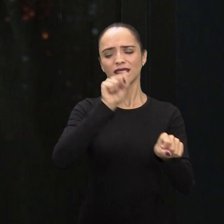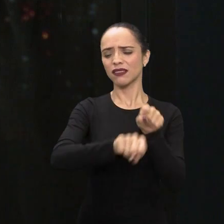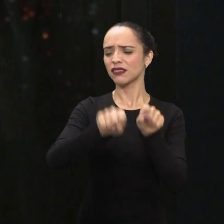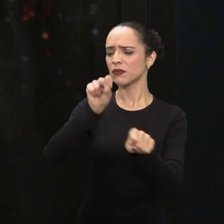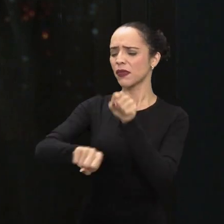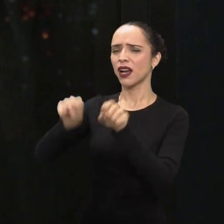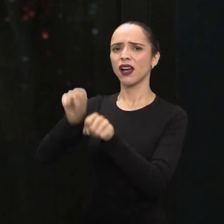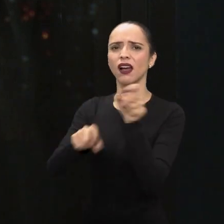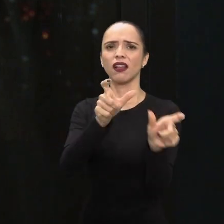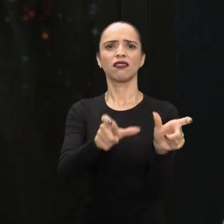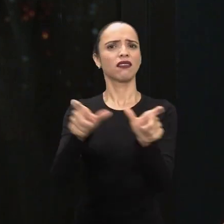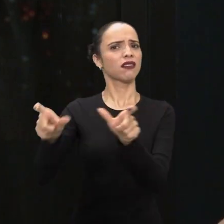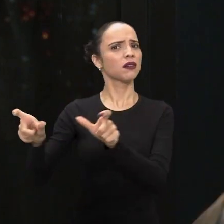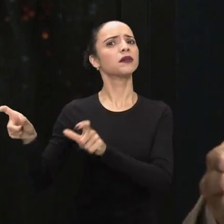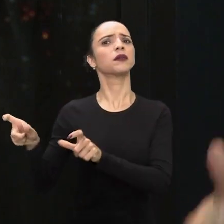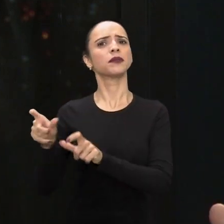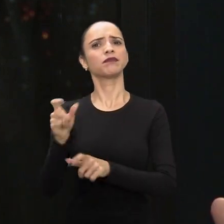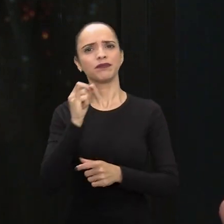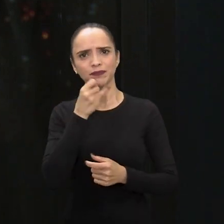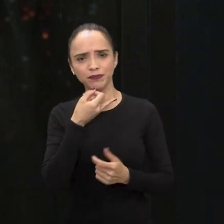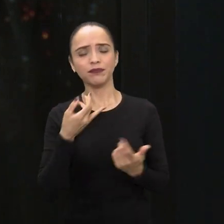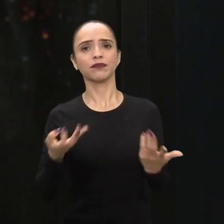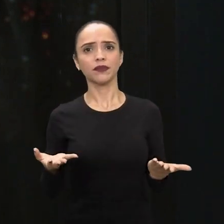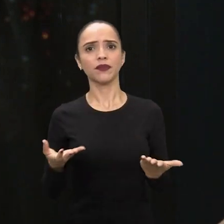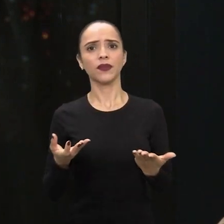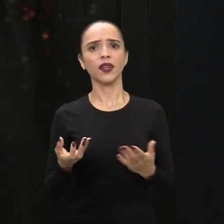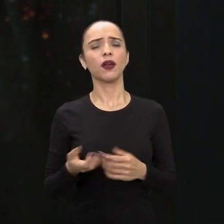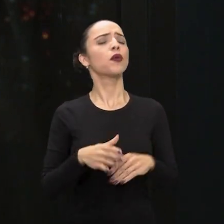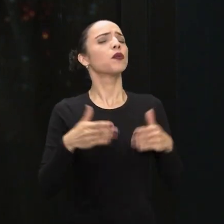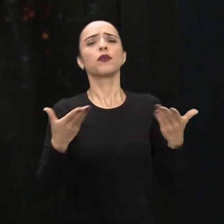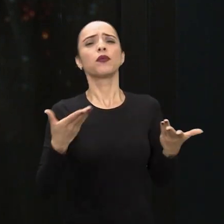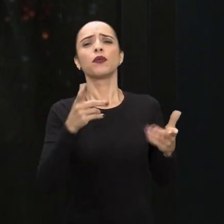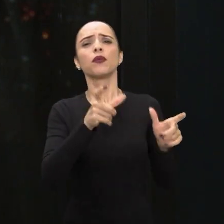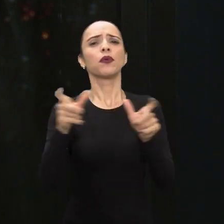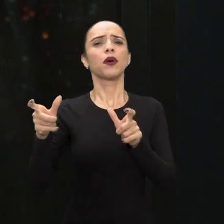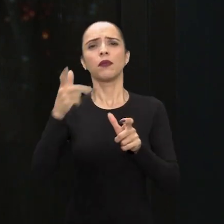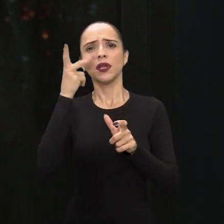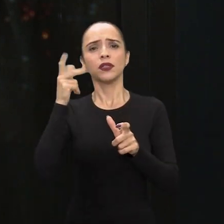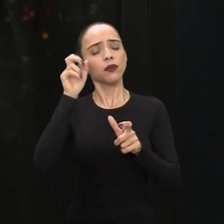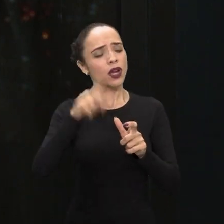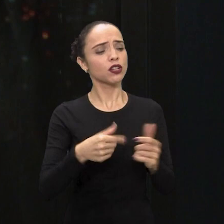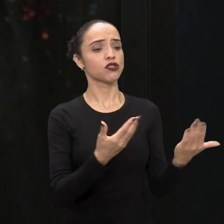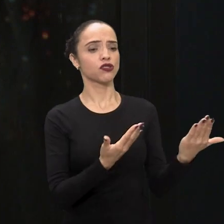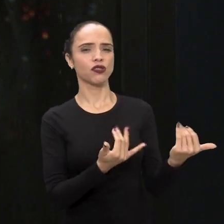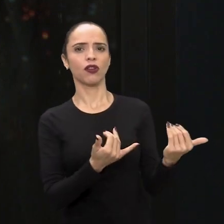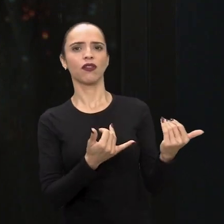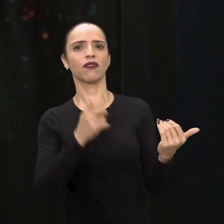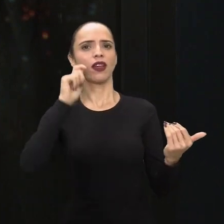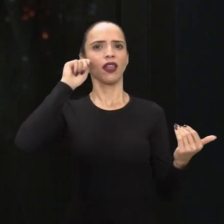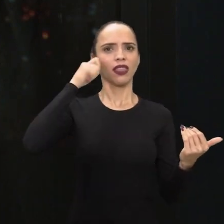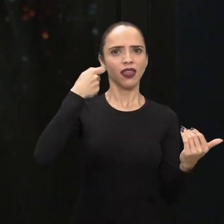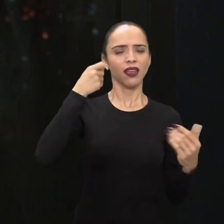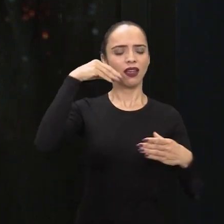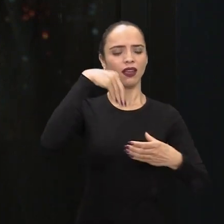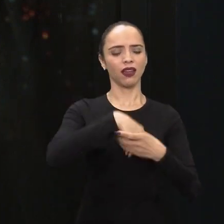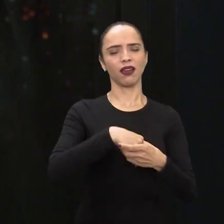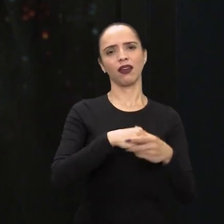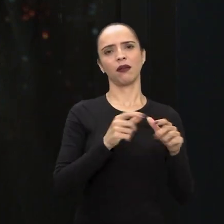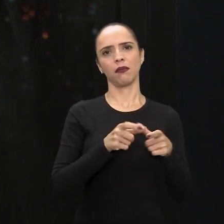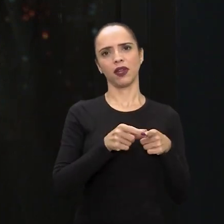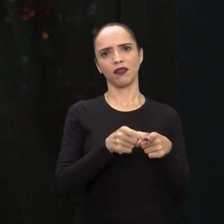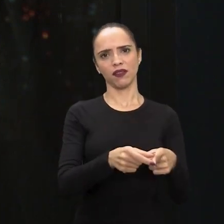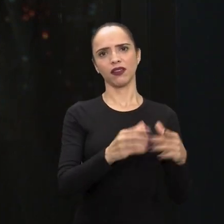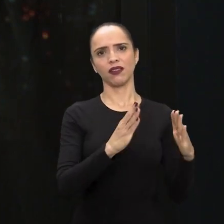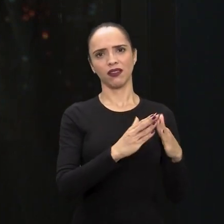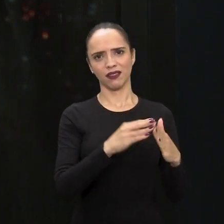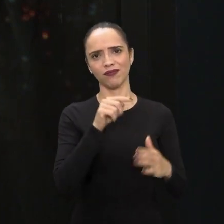feições genocidas de execução de pessoas e de Quais pessoas a população jovem negra da Periferia então